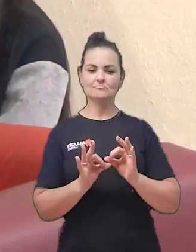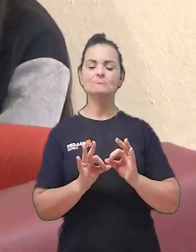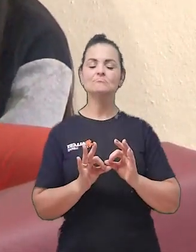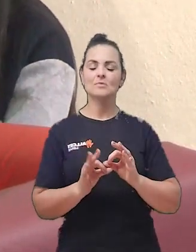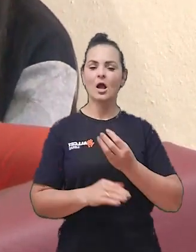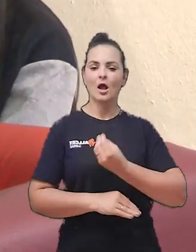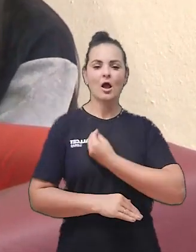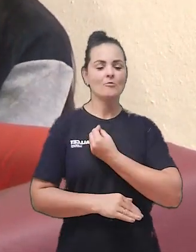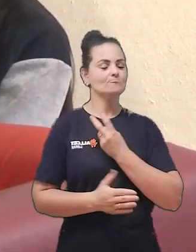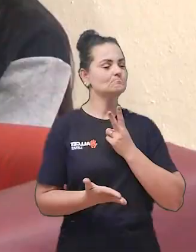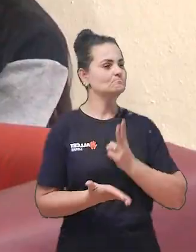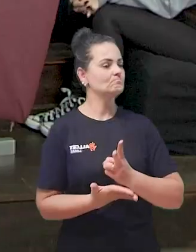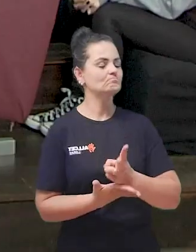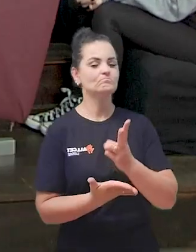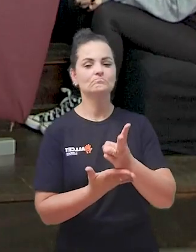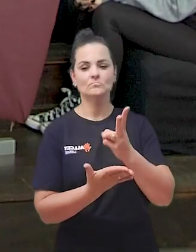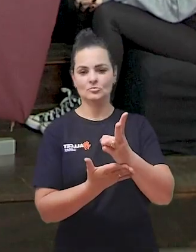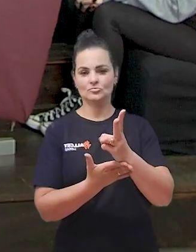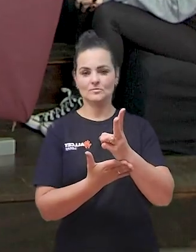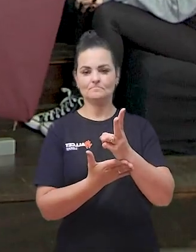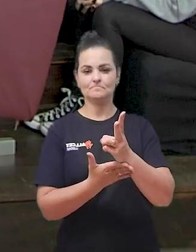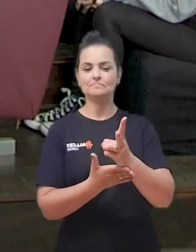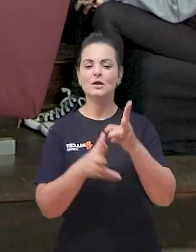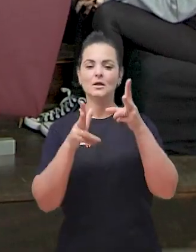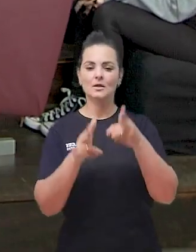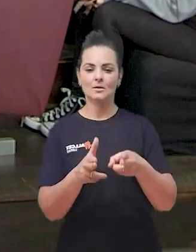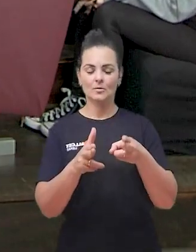vida até o fim dela.